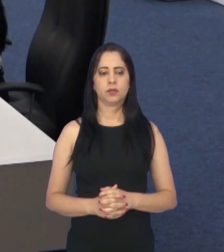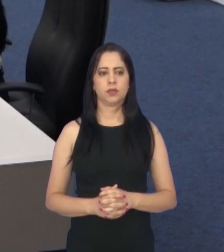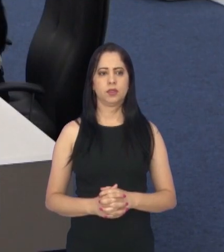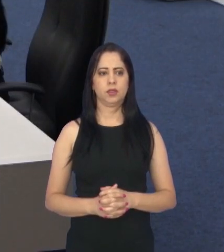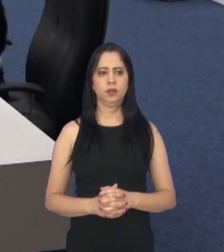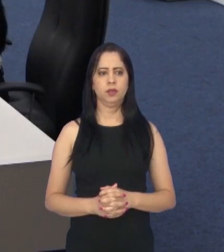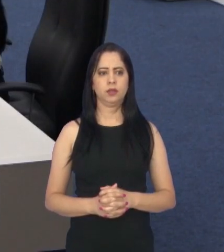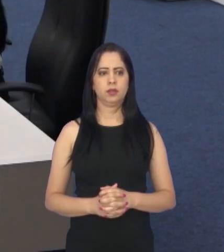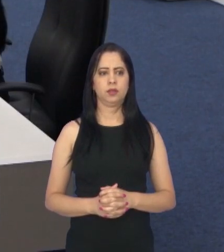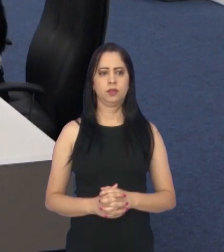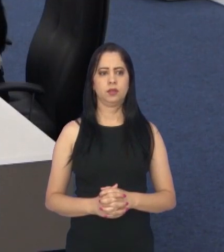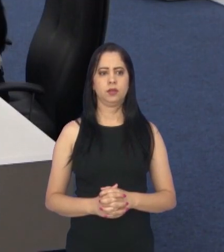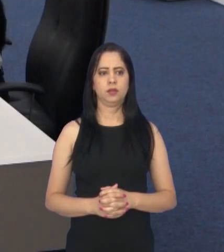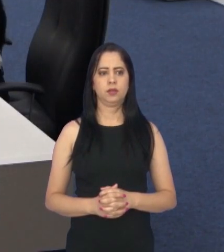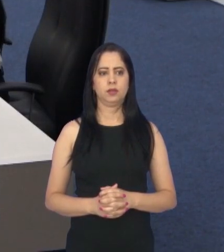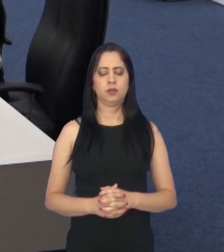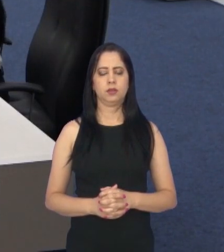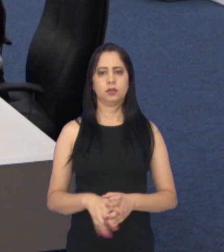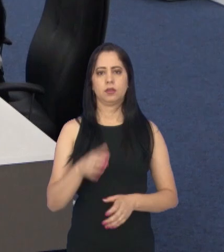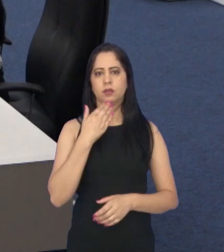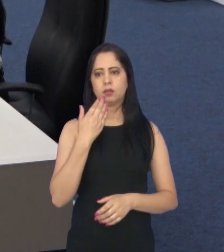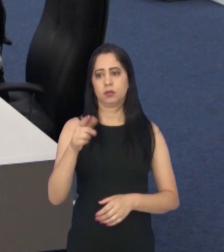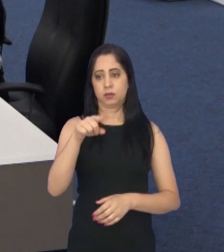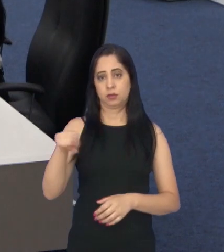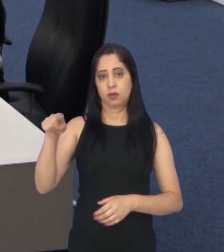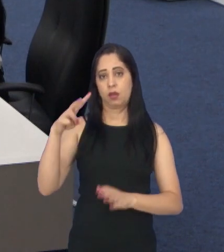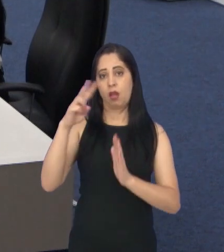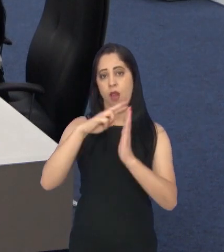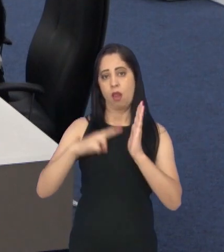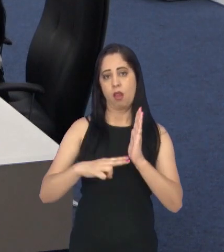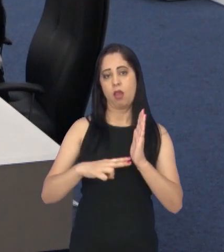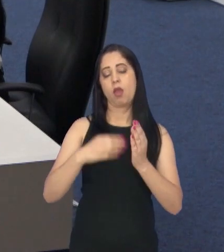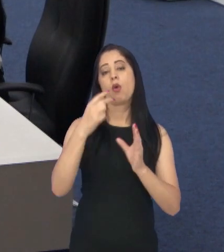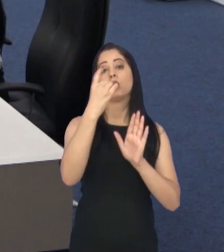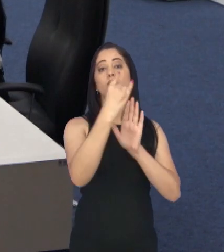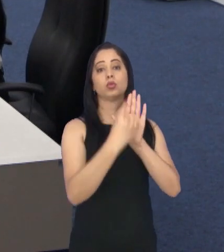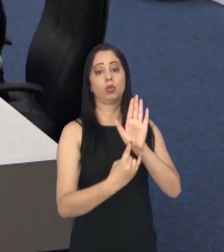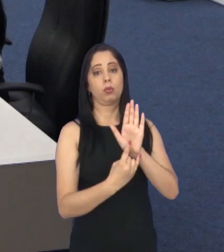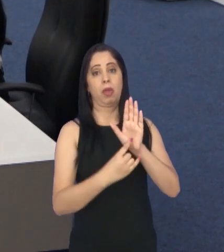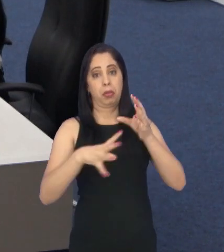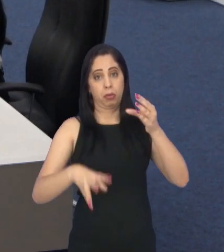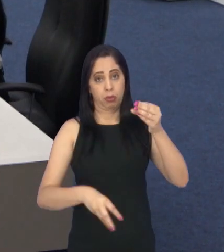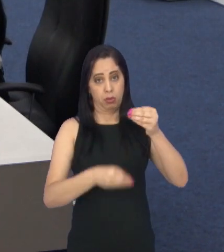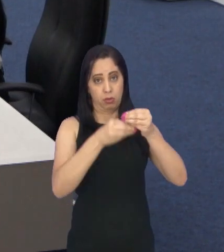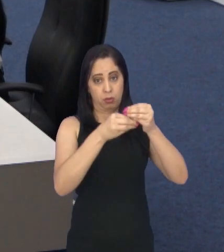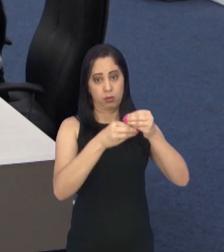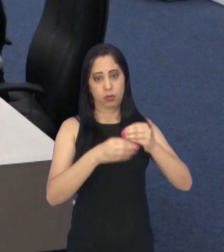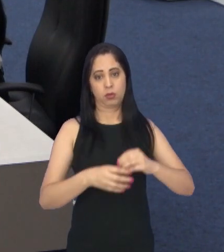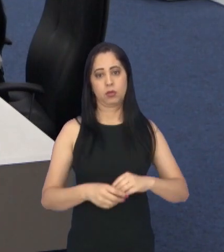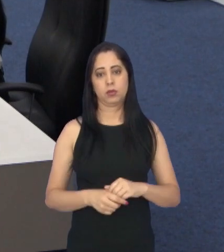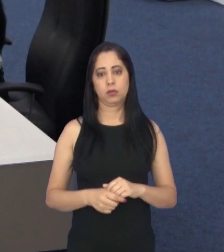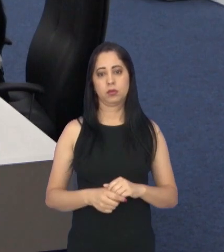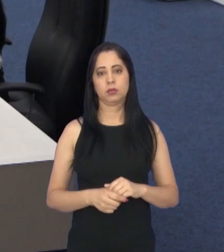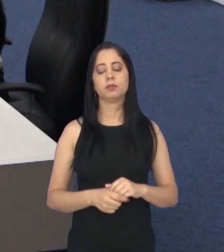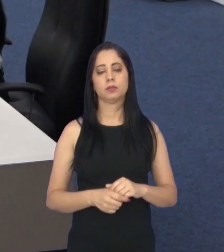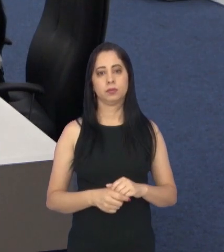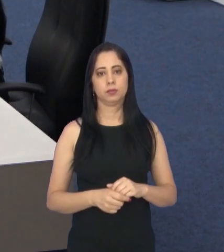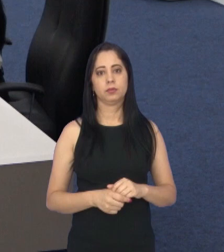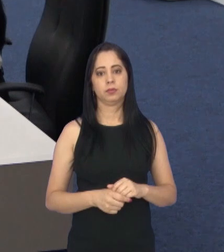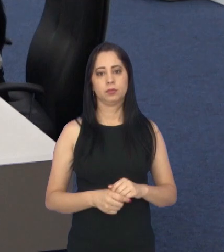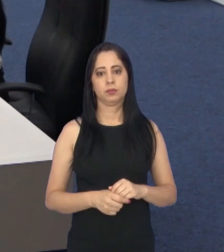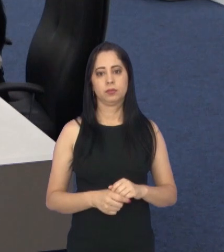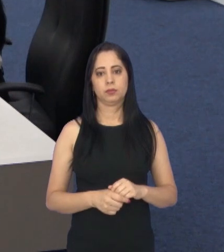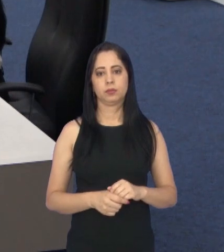Peço ao vereador Marcão de Clemi que faça a leitura, por favor, desse processo que foi votado, que foi incluído para a leitura.